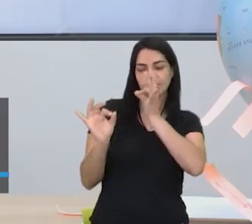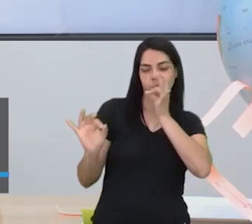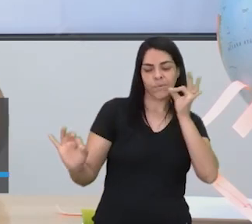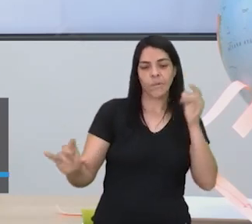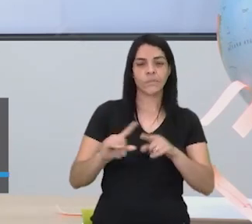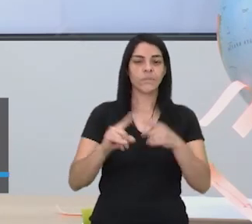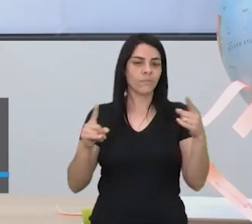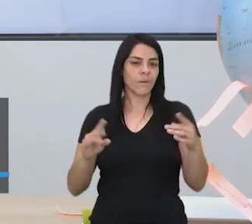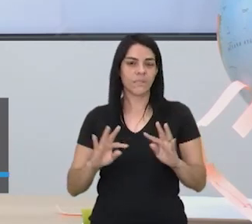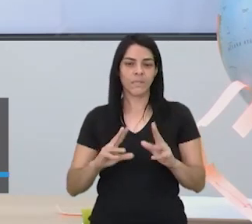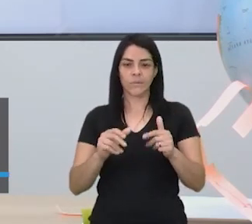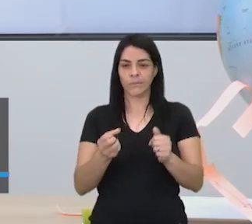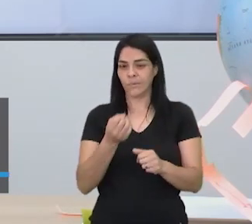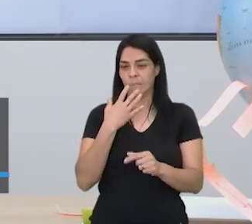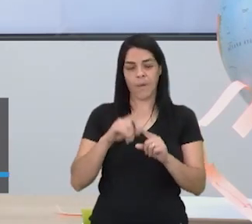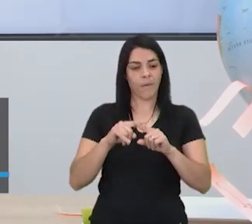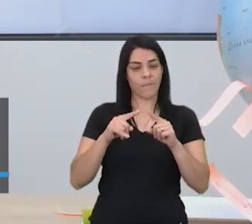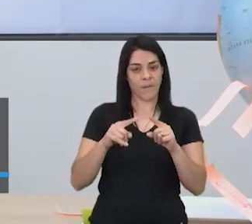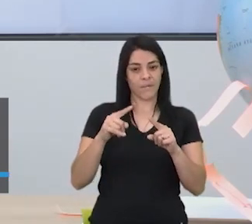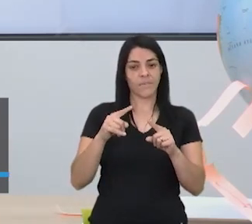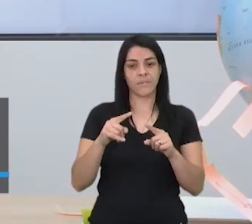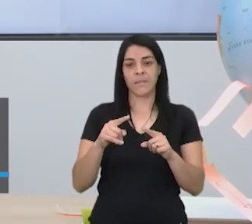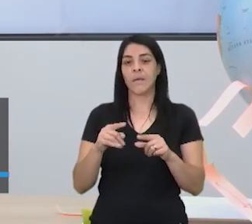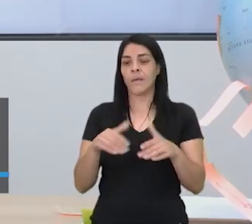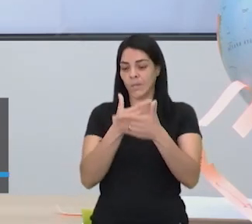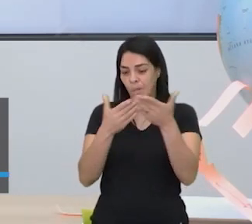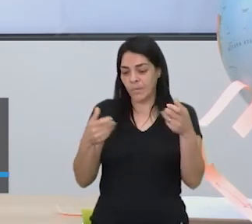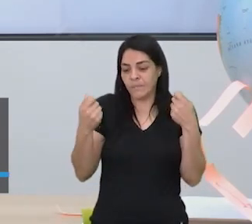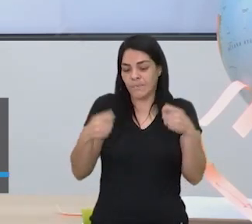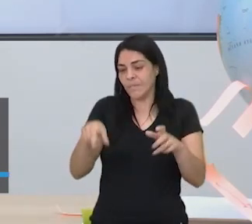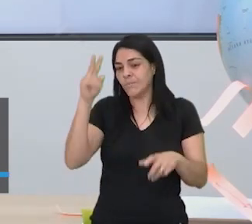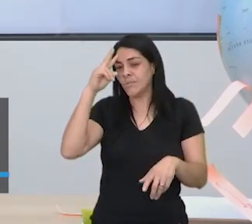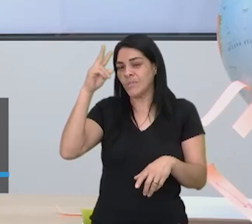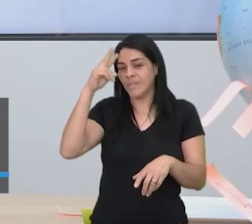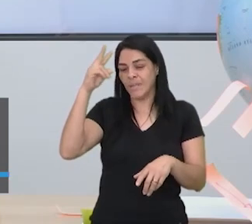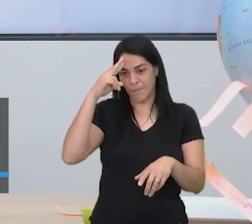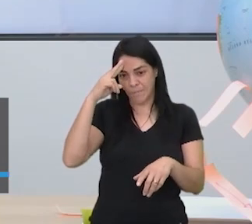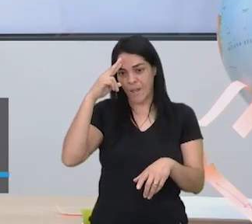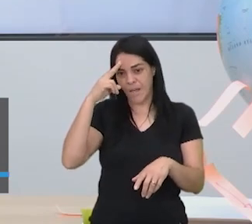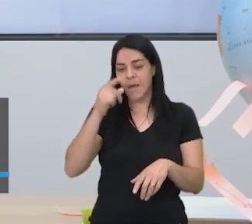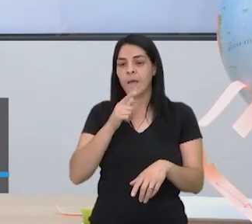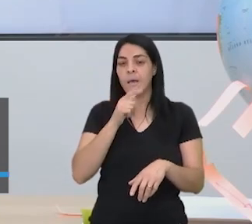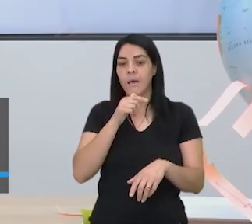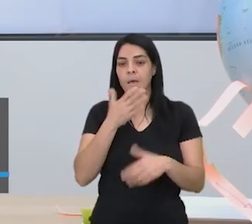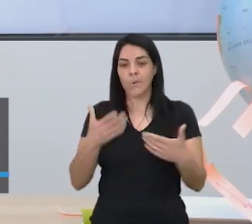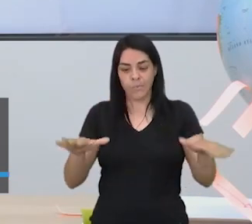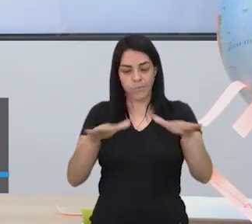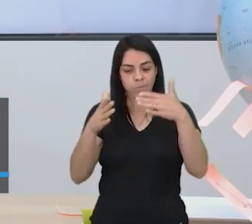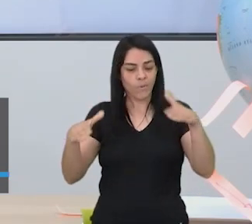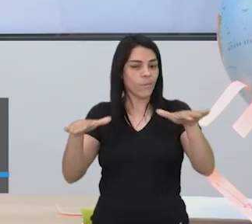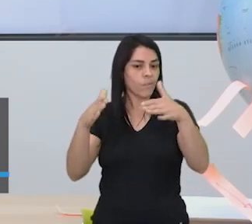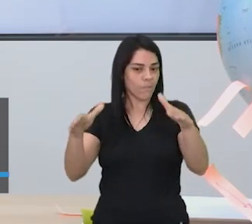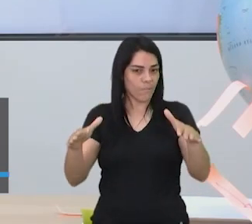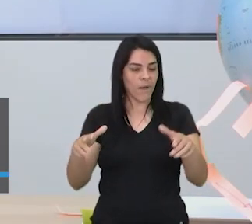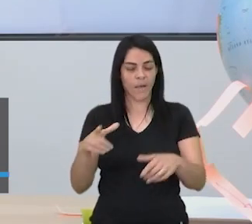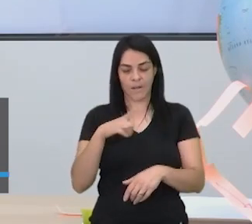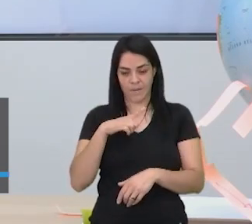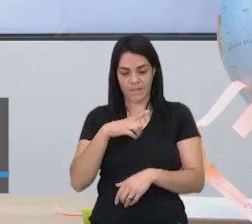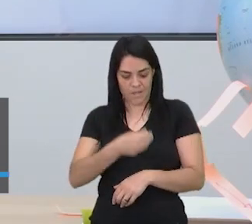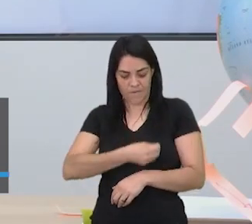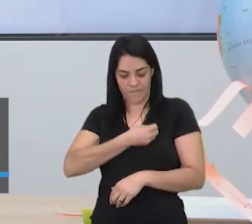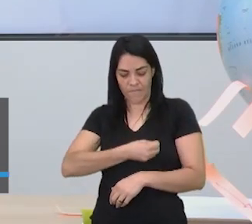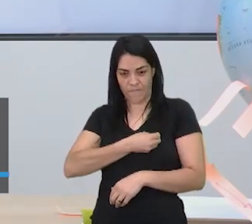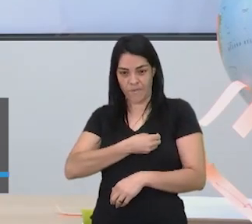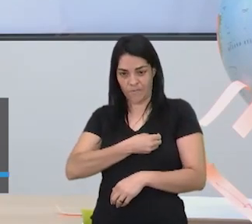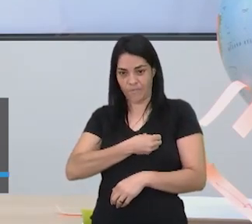bem. Tá tudo bem para você que não está vendo, mas a gente tem que lembrar que o mar também é habitado e que existem seres vivos lá